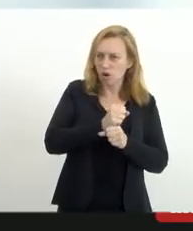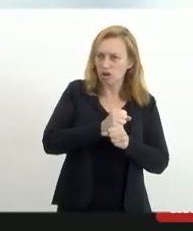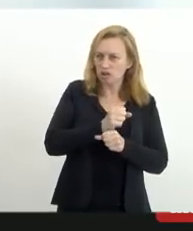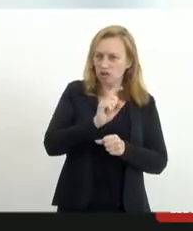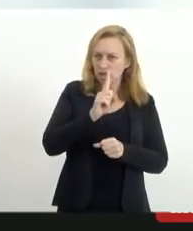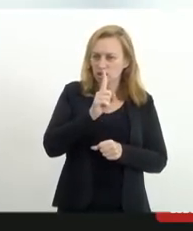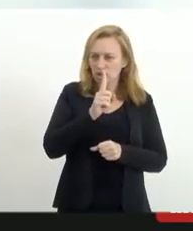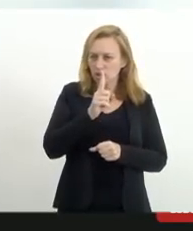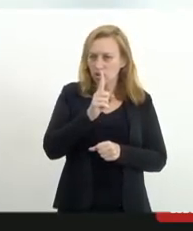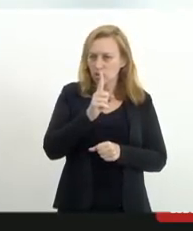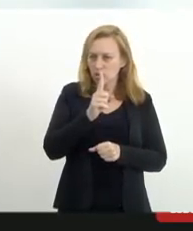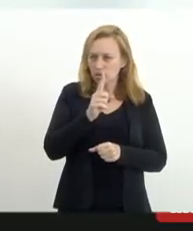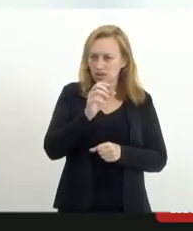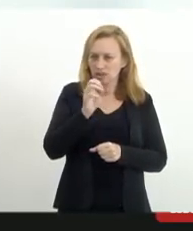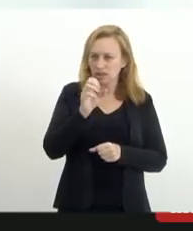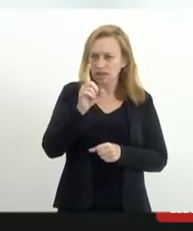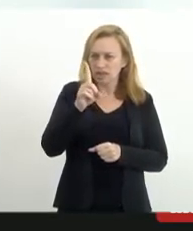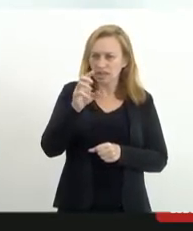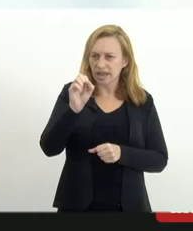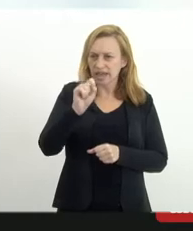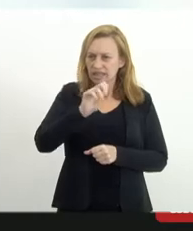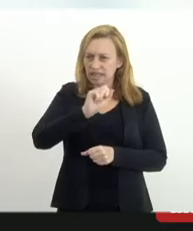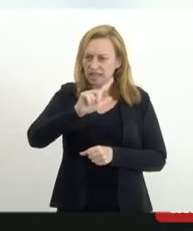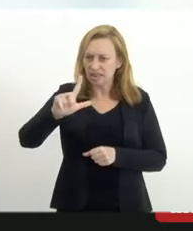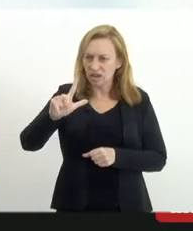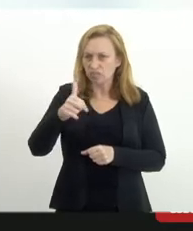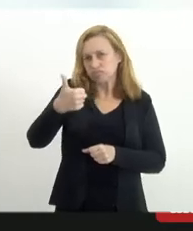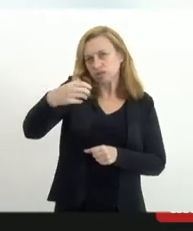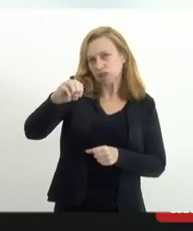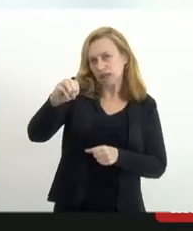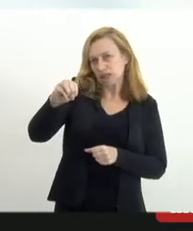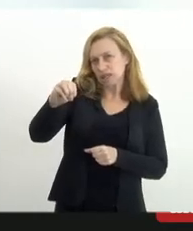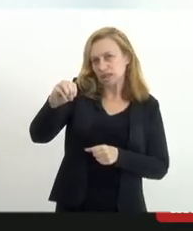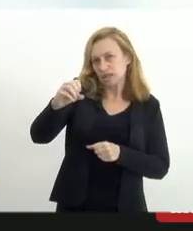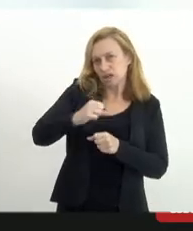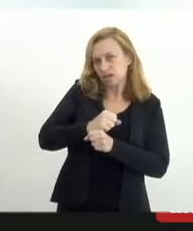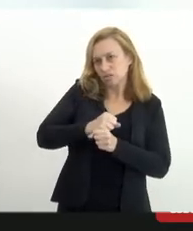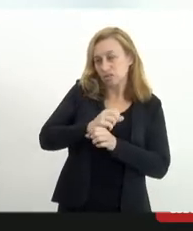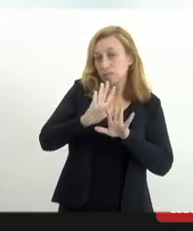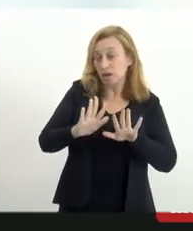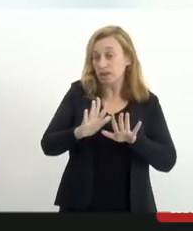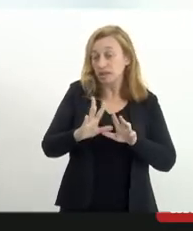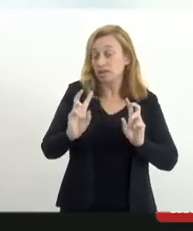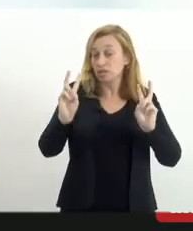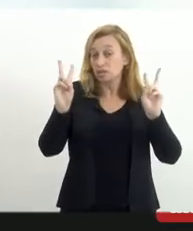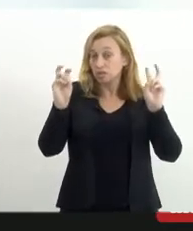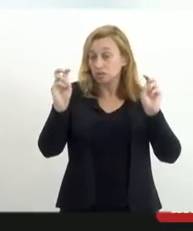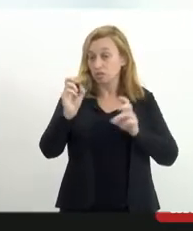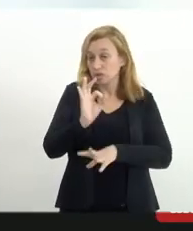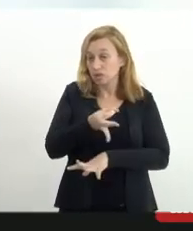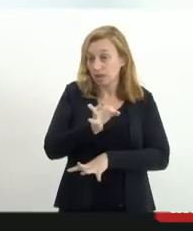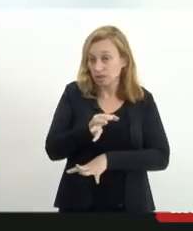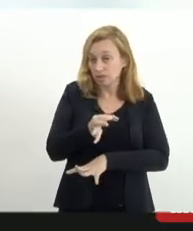não decadencial de 10, que em tese seria